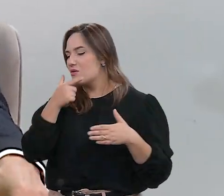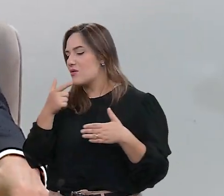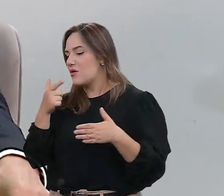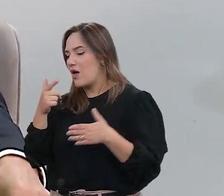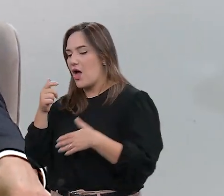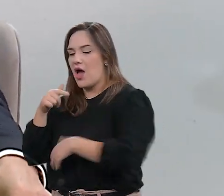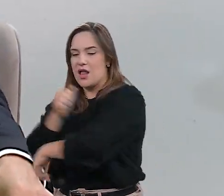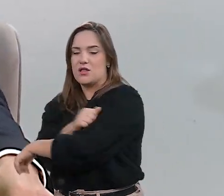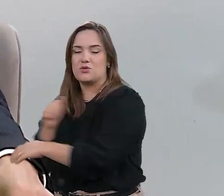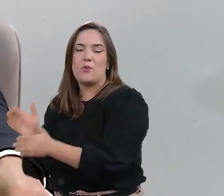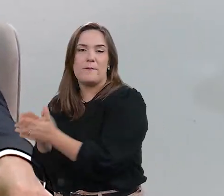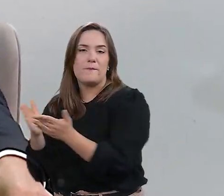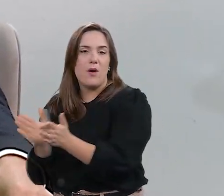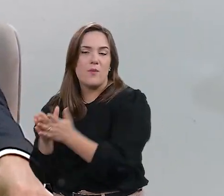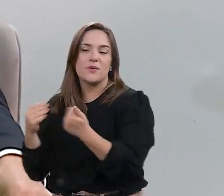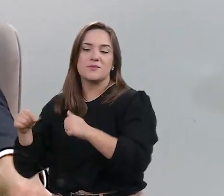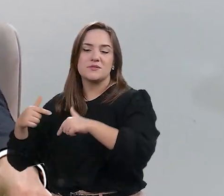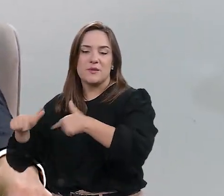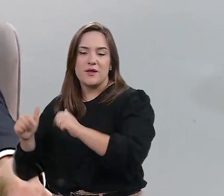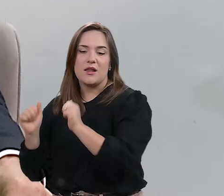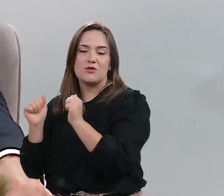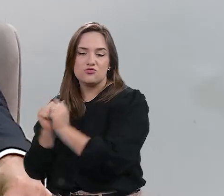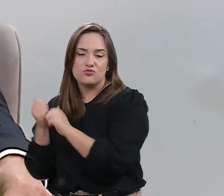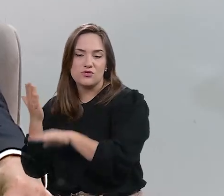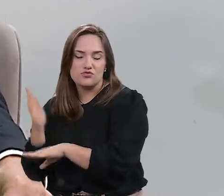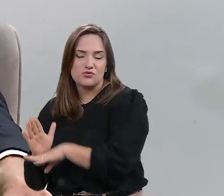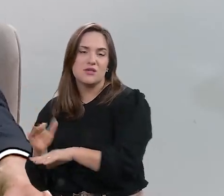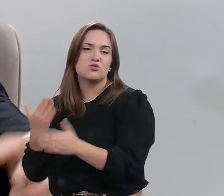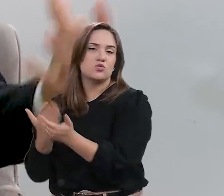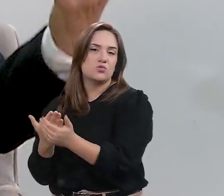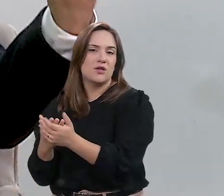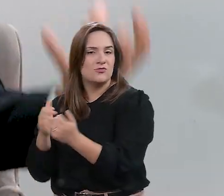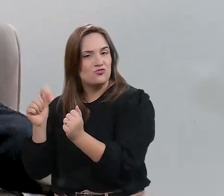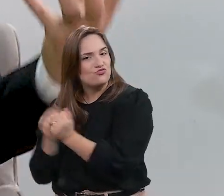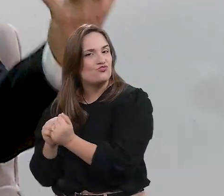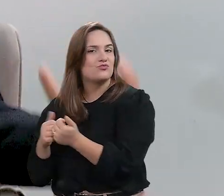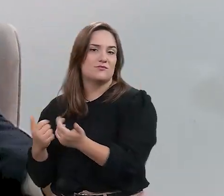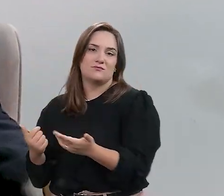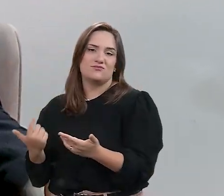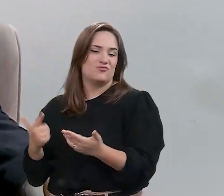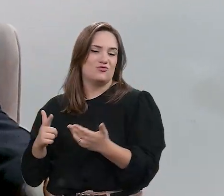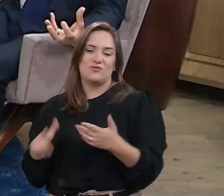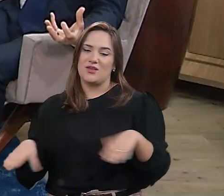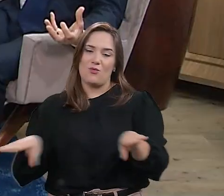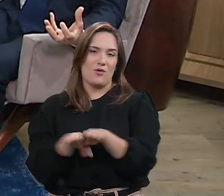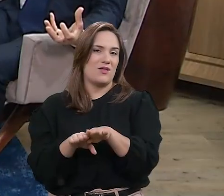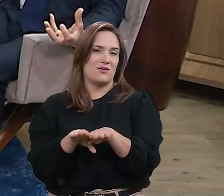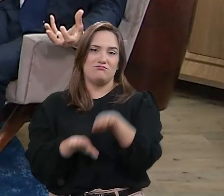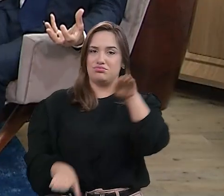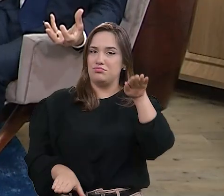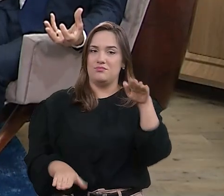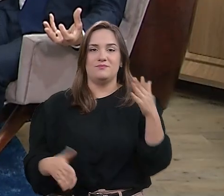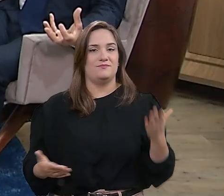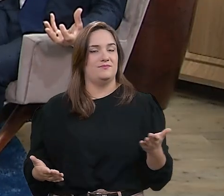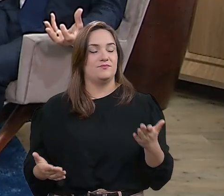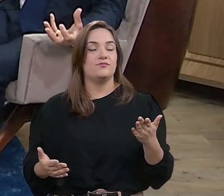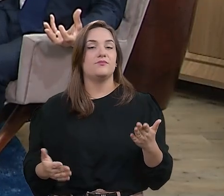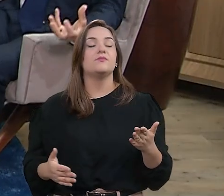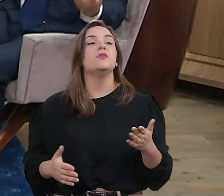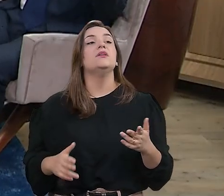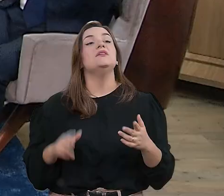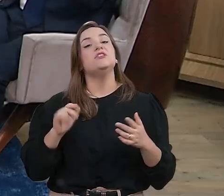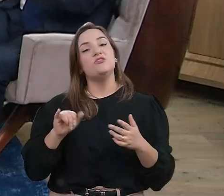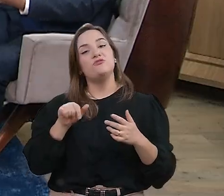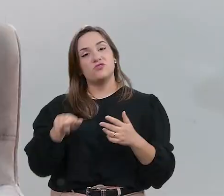tem que trabalhar, estudar, ajudar no orçamento de casa? Então, não existe igualdade aí, né? Para você